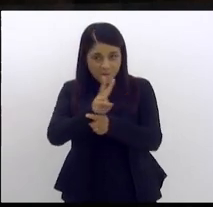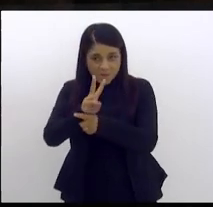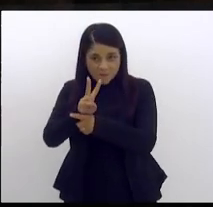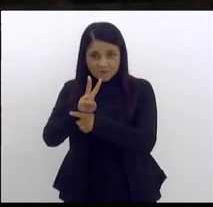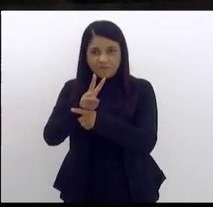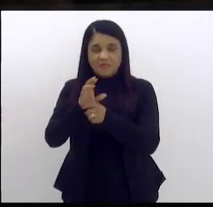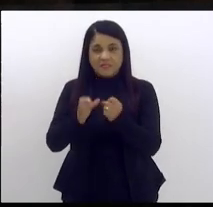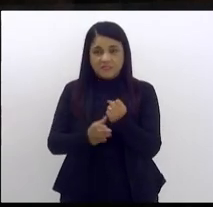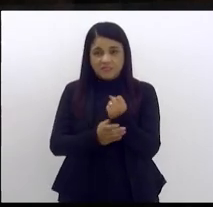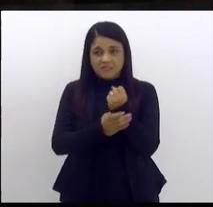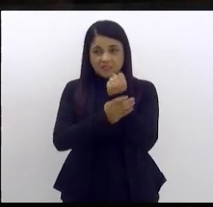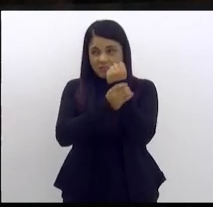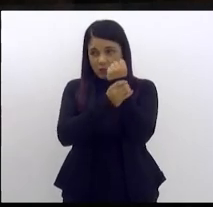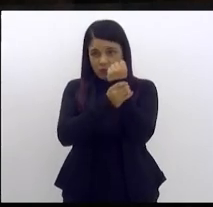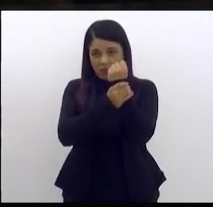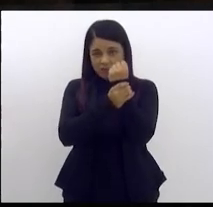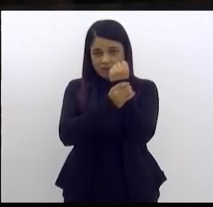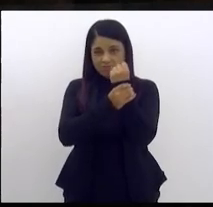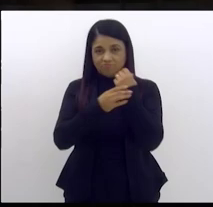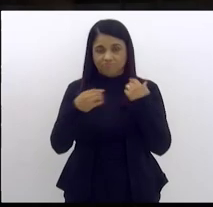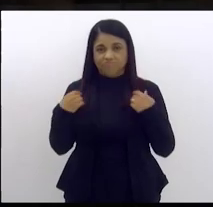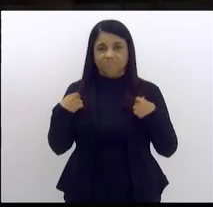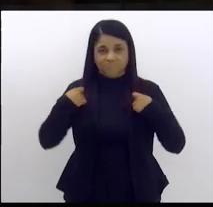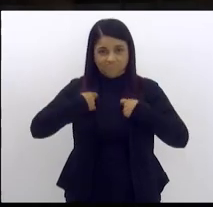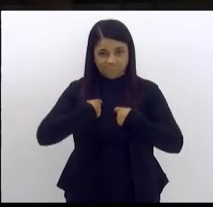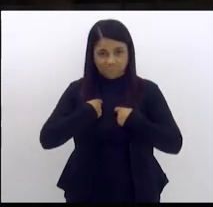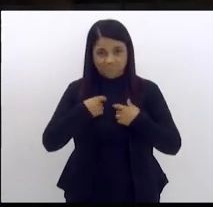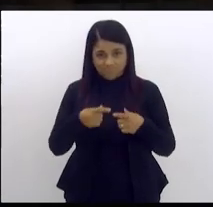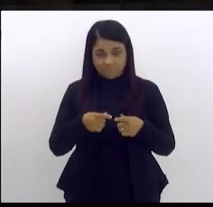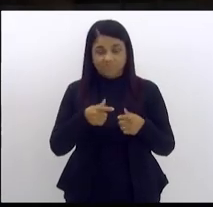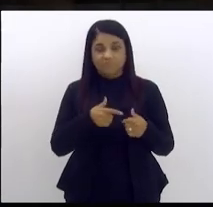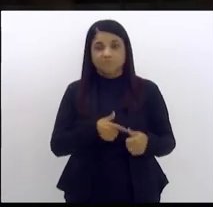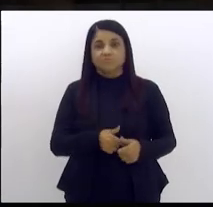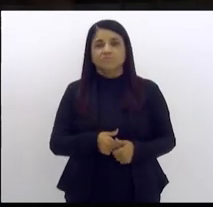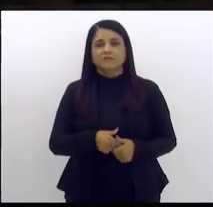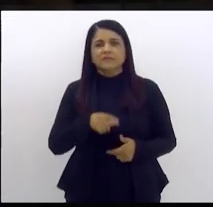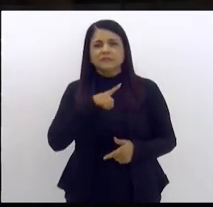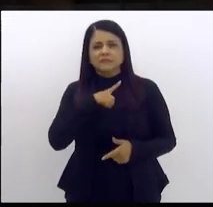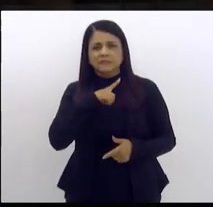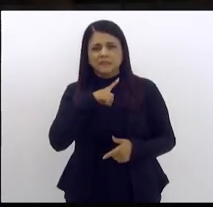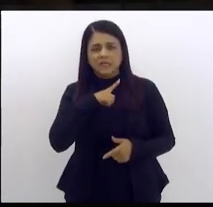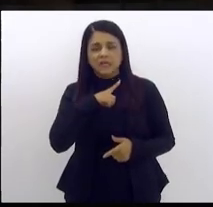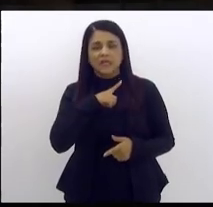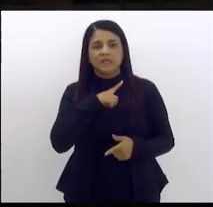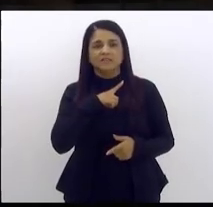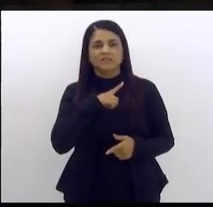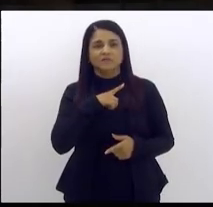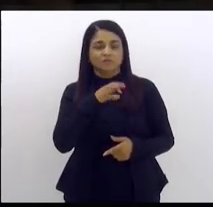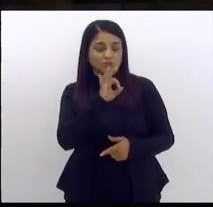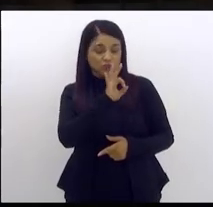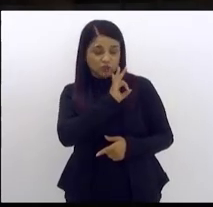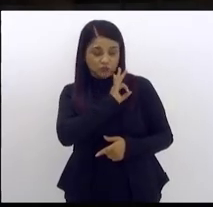o programa segurança presente ele tem os policiais